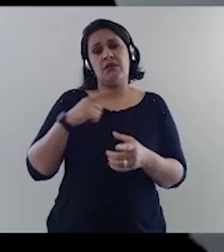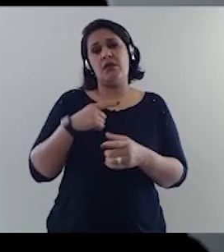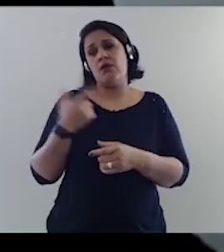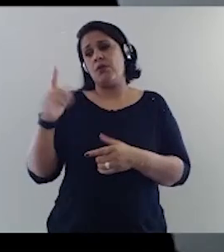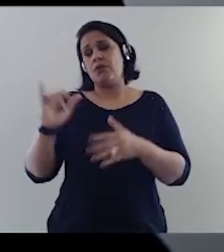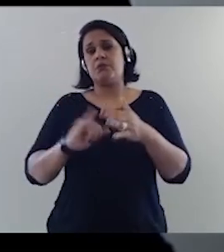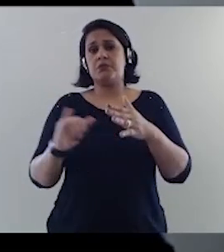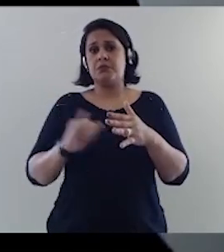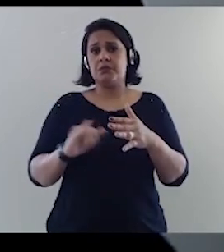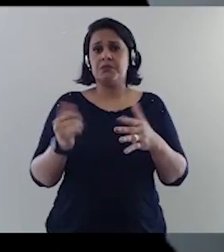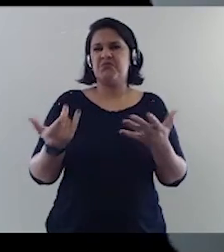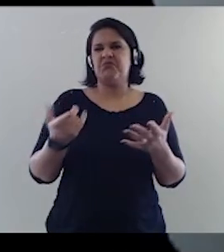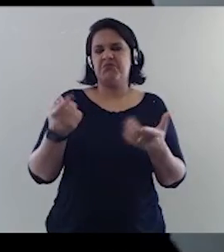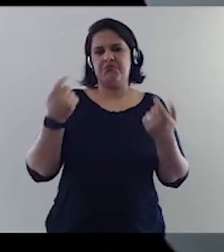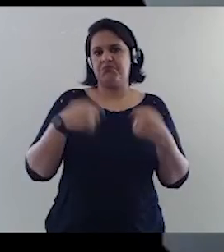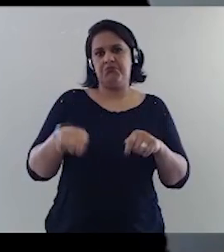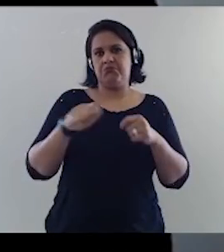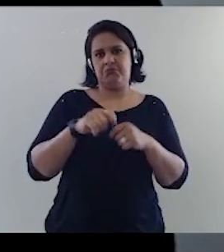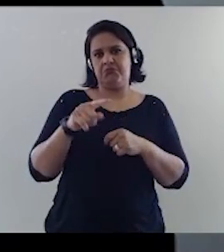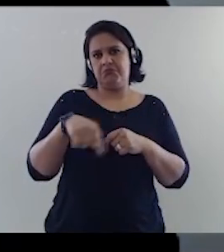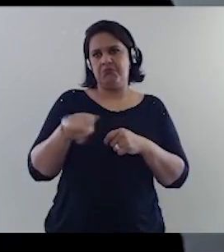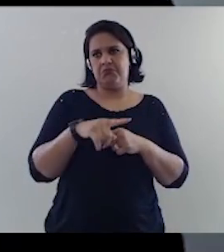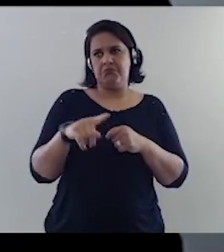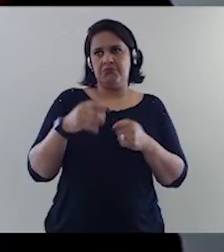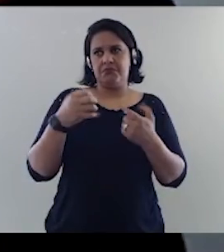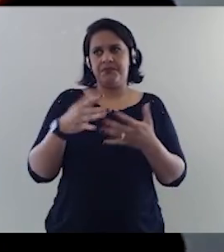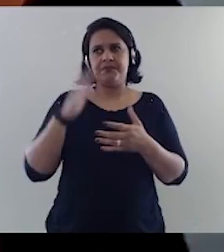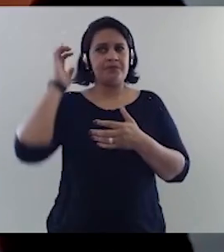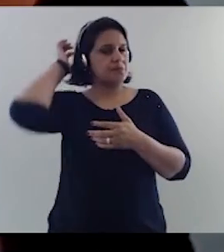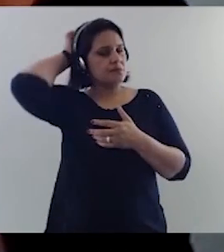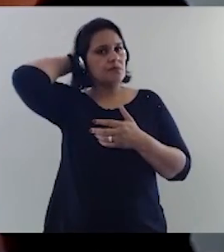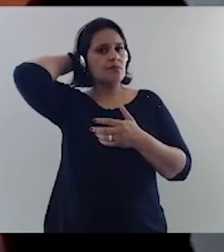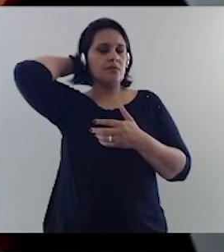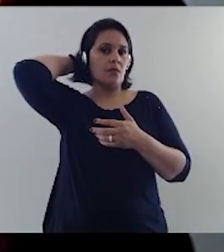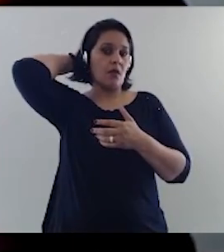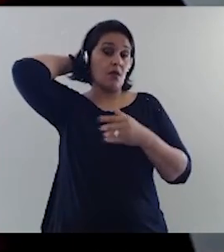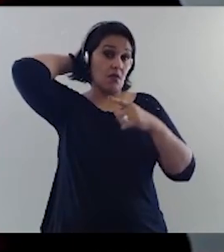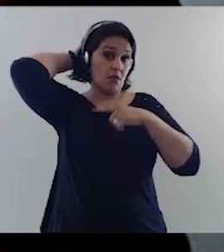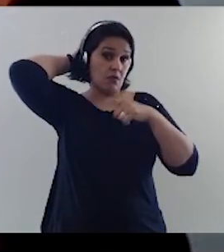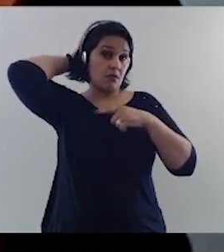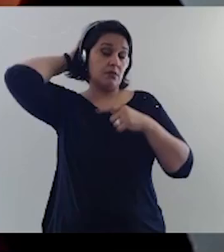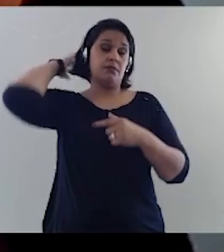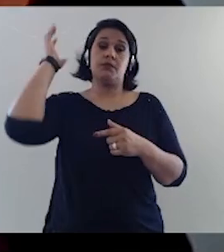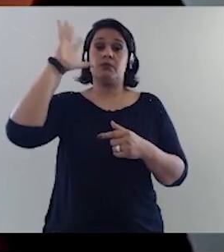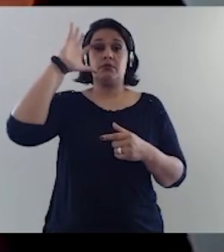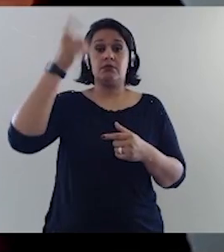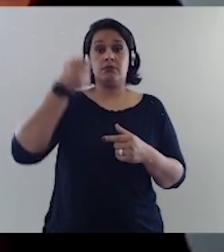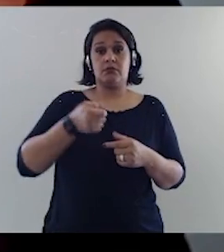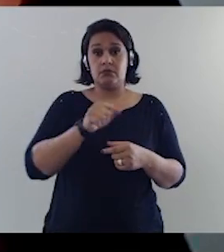por escassez de tempo, de referir. Por exemplo, o acórdão